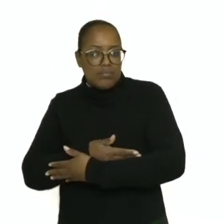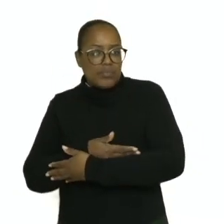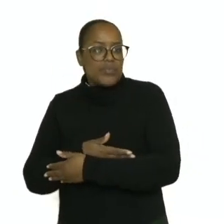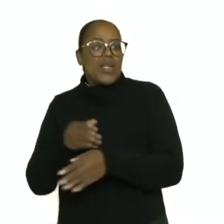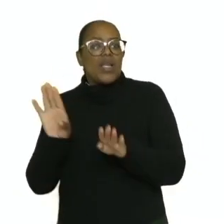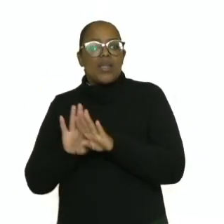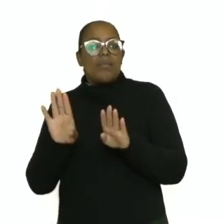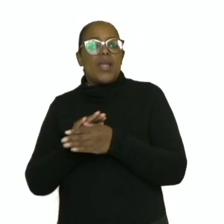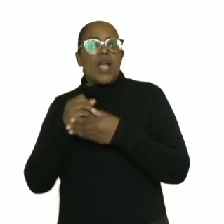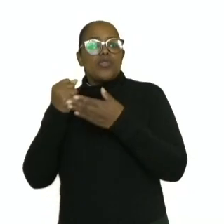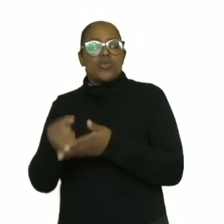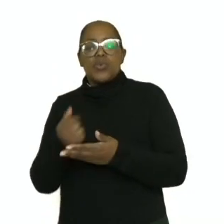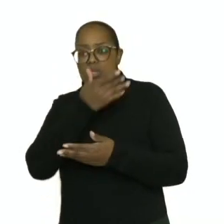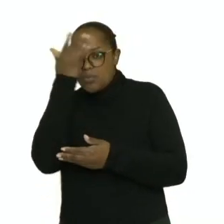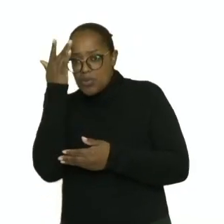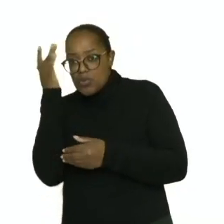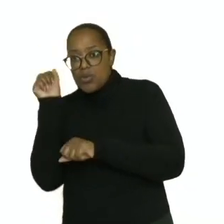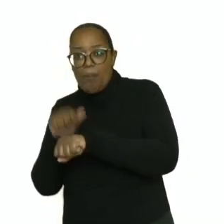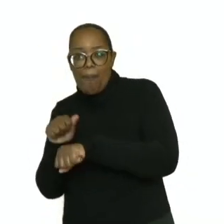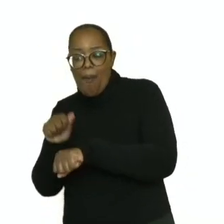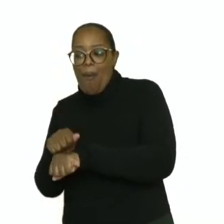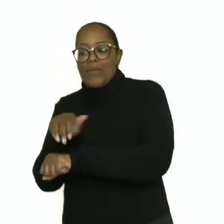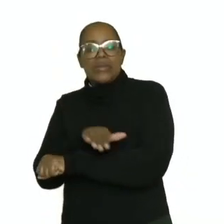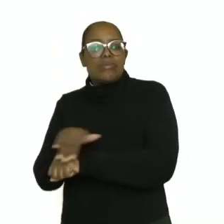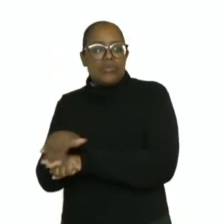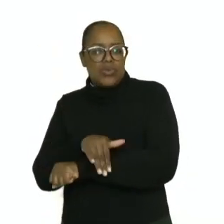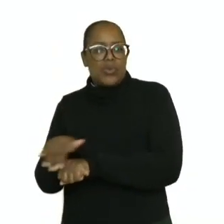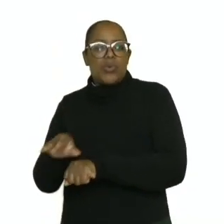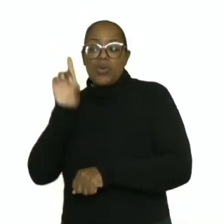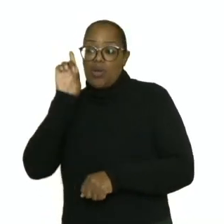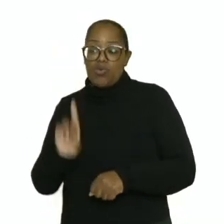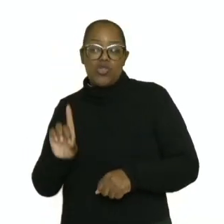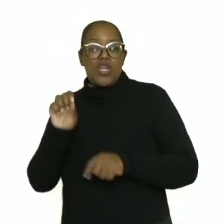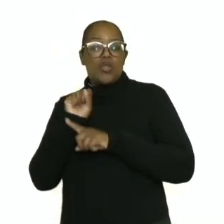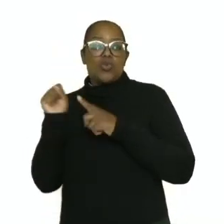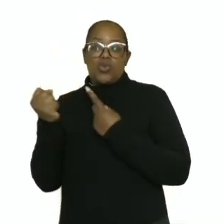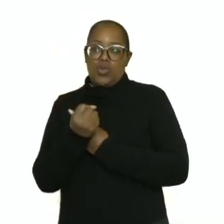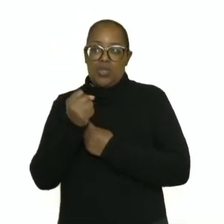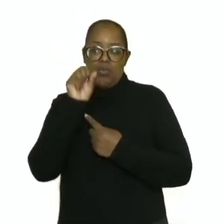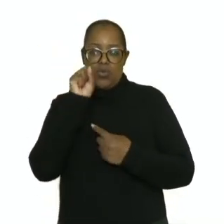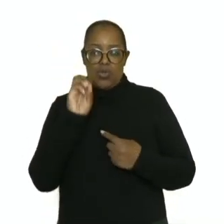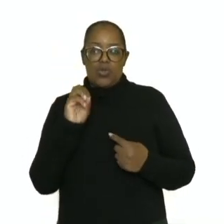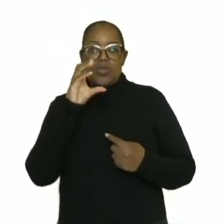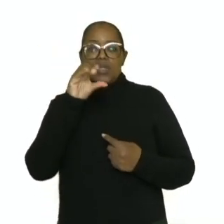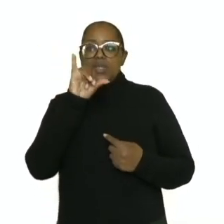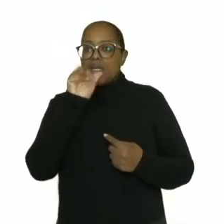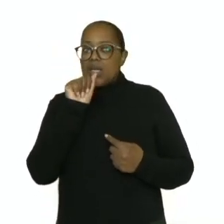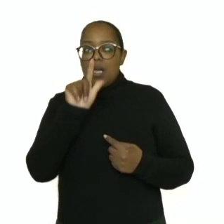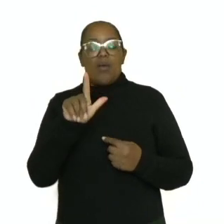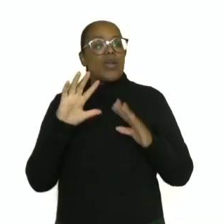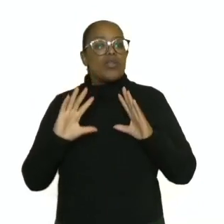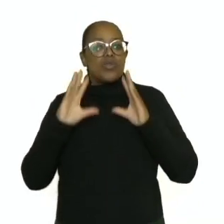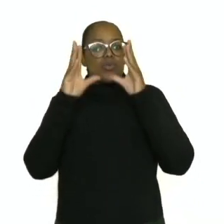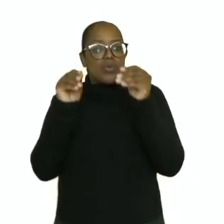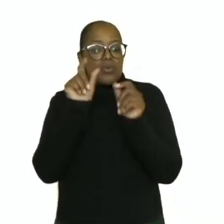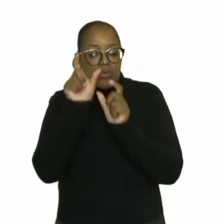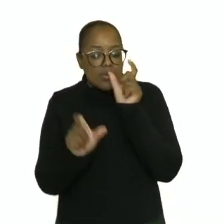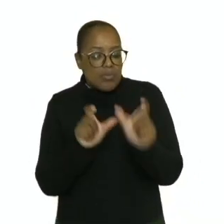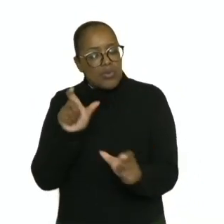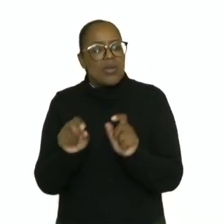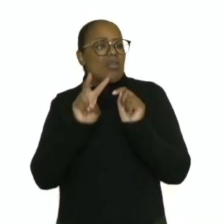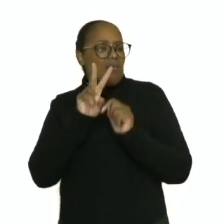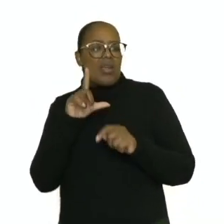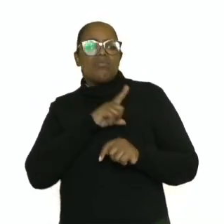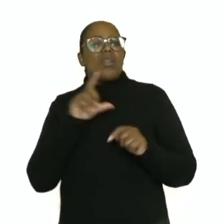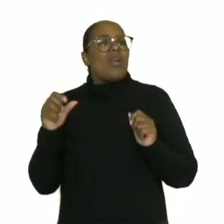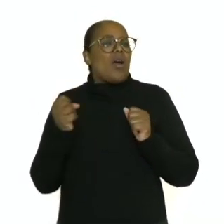aos desamparados. Esses são os direitos sociais, direitos que deveriam ser de todas as pessoas e vão ter algumas diferenças, eles vão